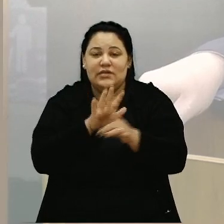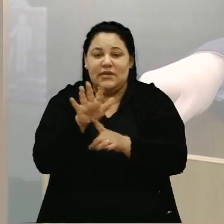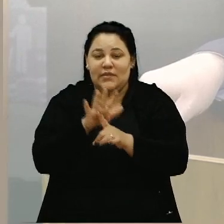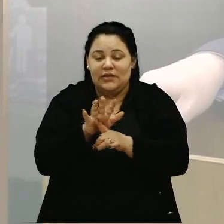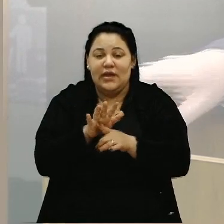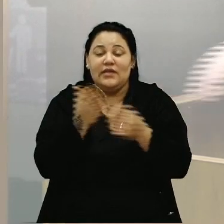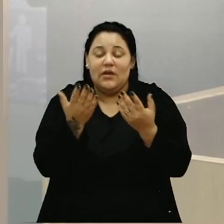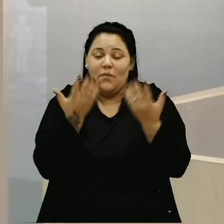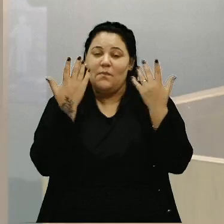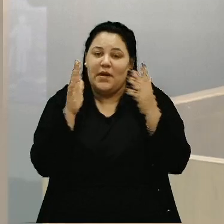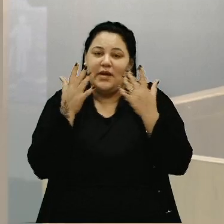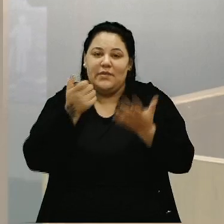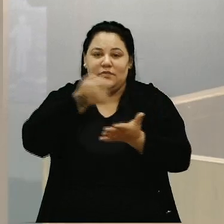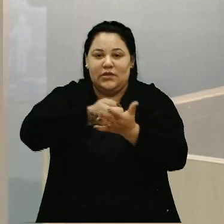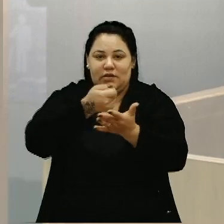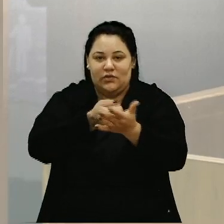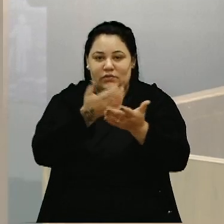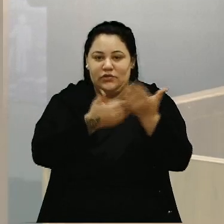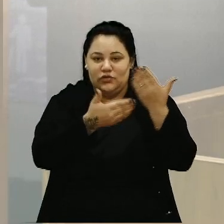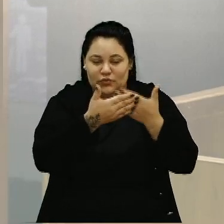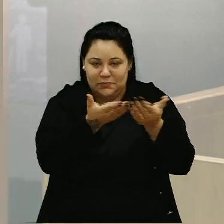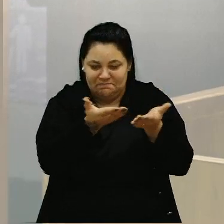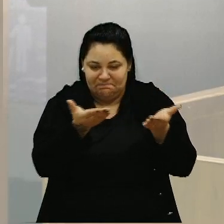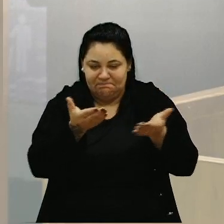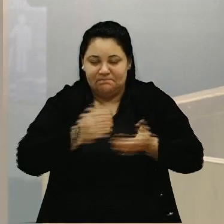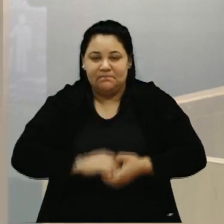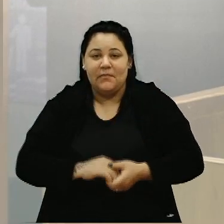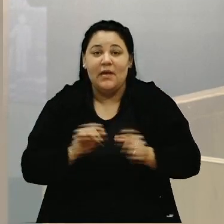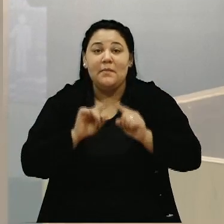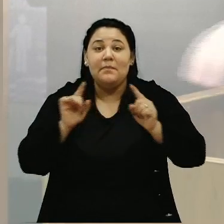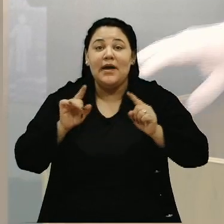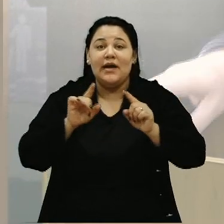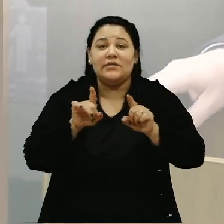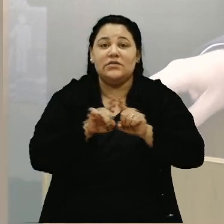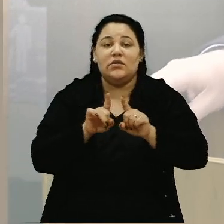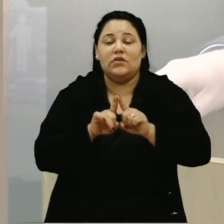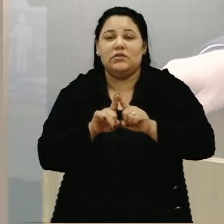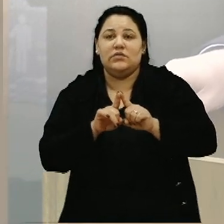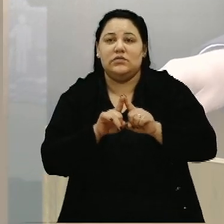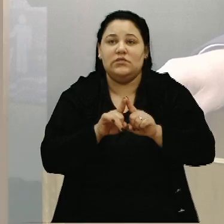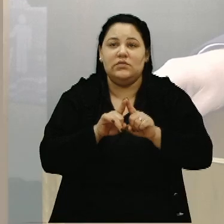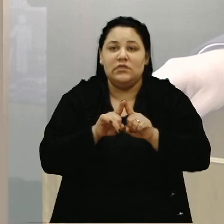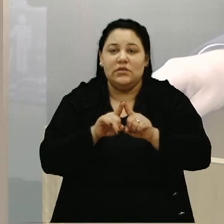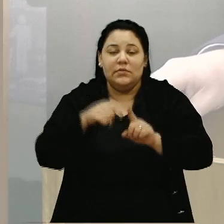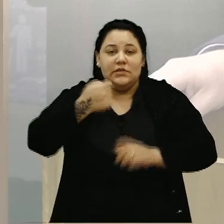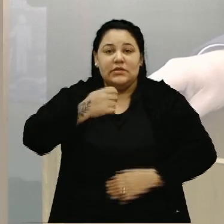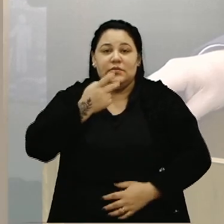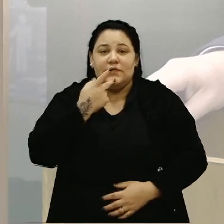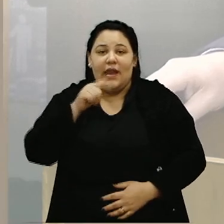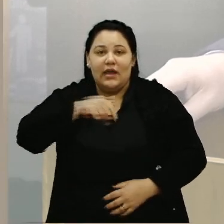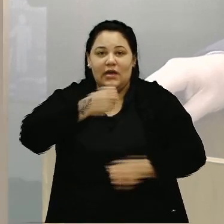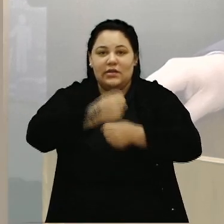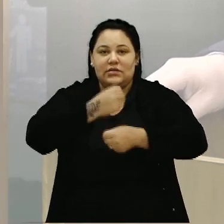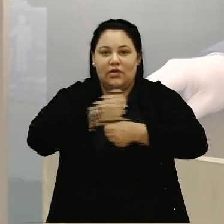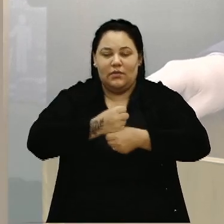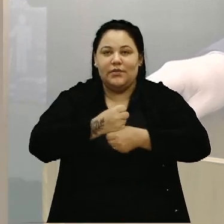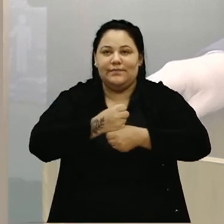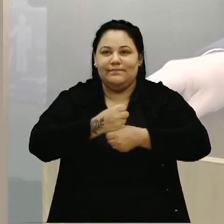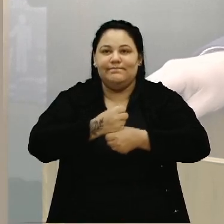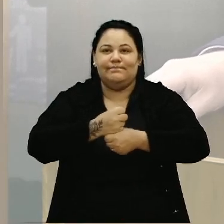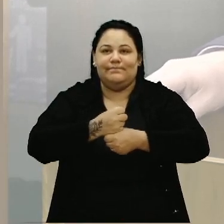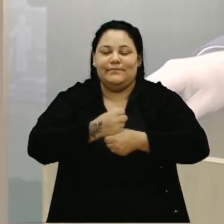parabéns pela luta. Mas temos que nos manifestar no sentido dessa obra, que é uma obra